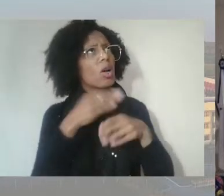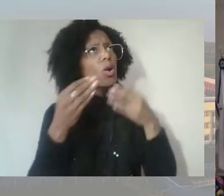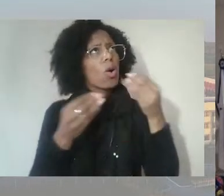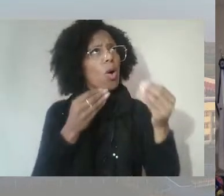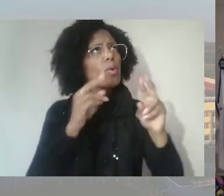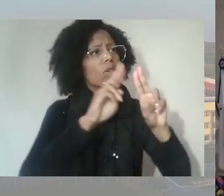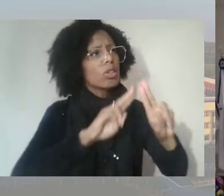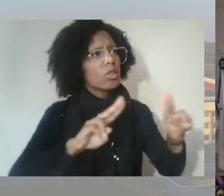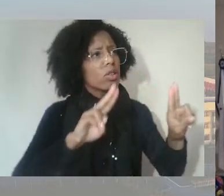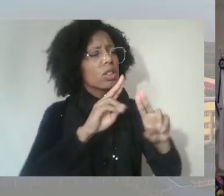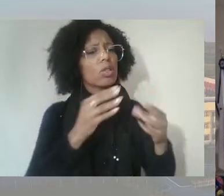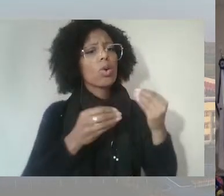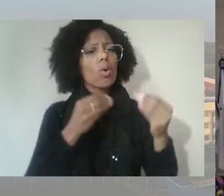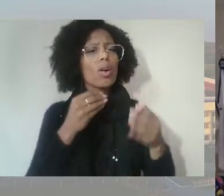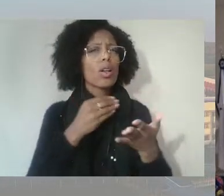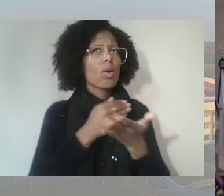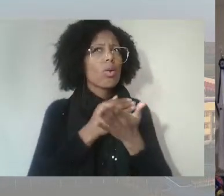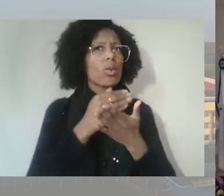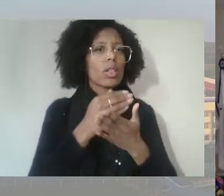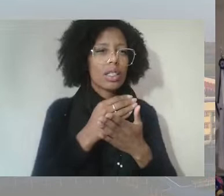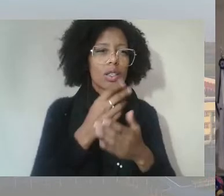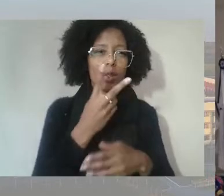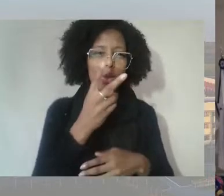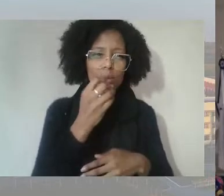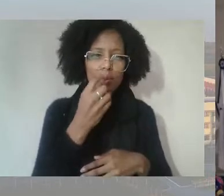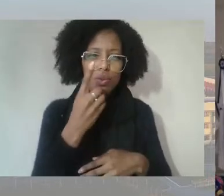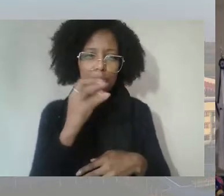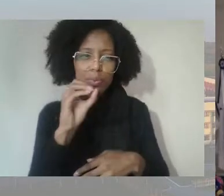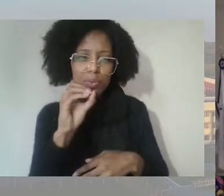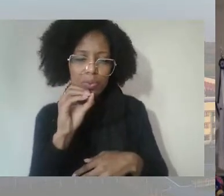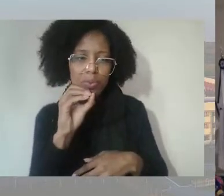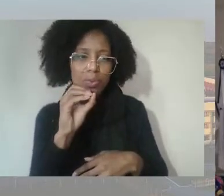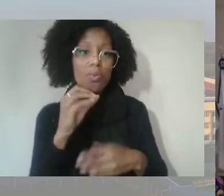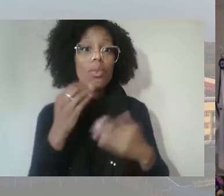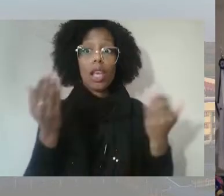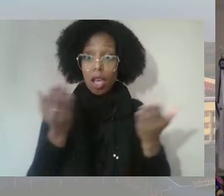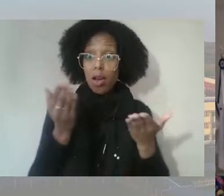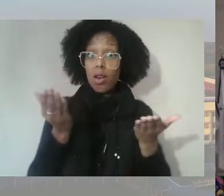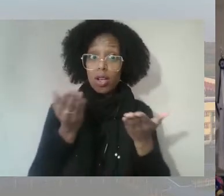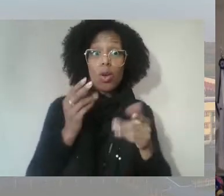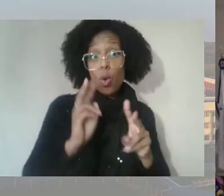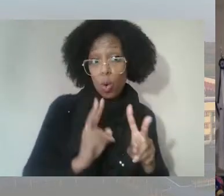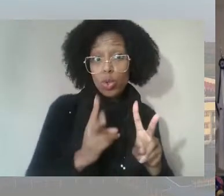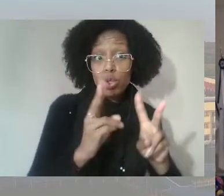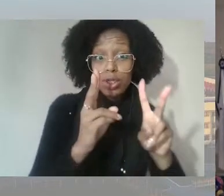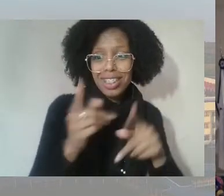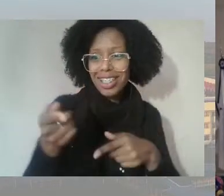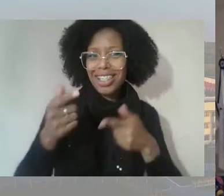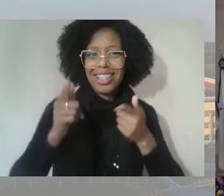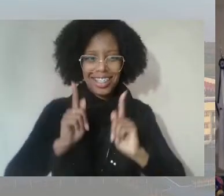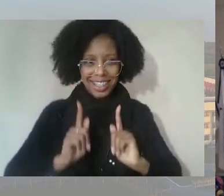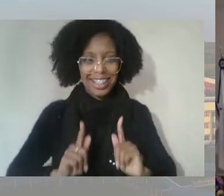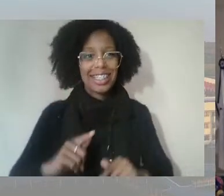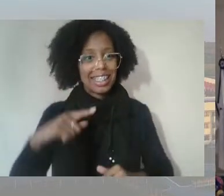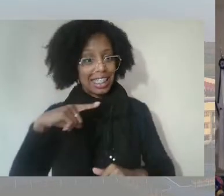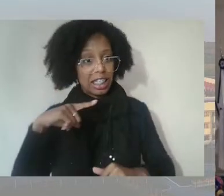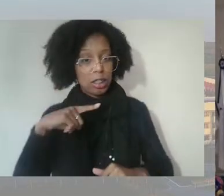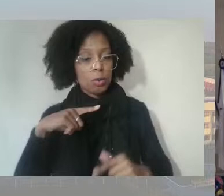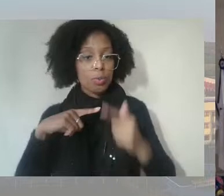universidade desde 2010 e que tem sido feito agora nessa gestão, né, e